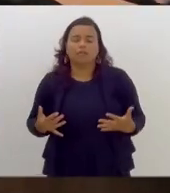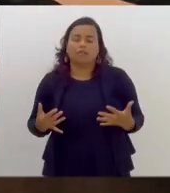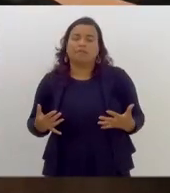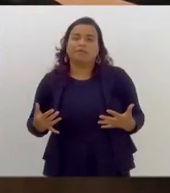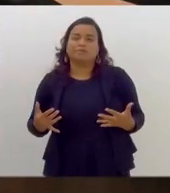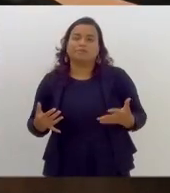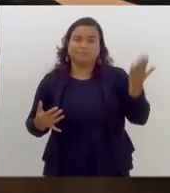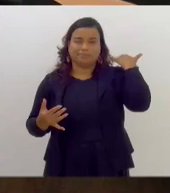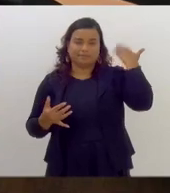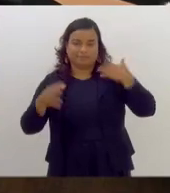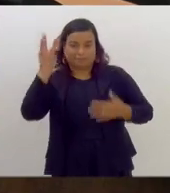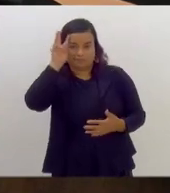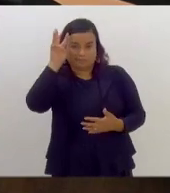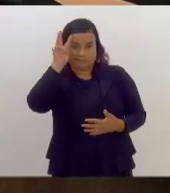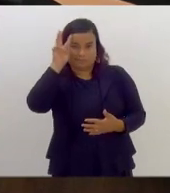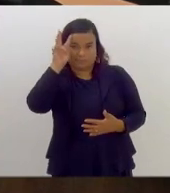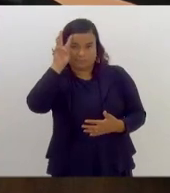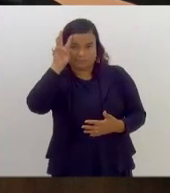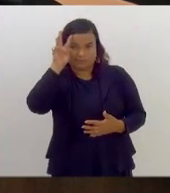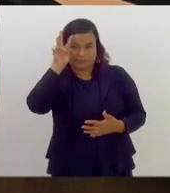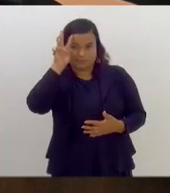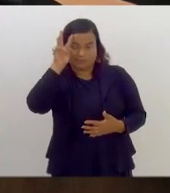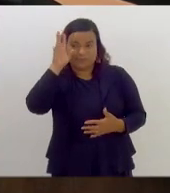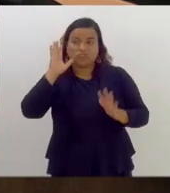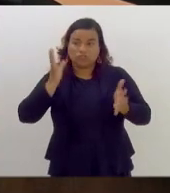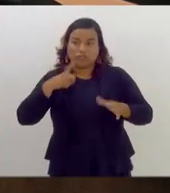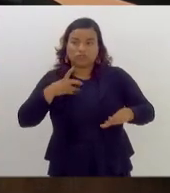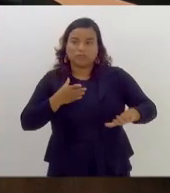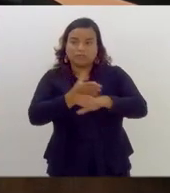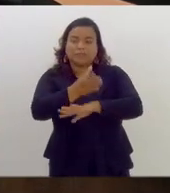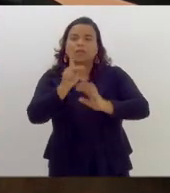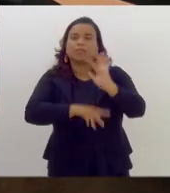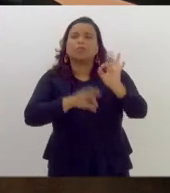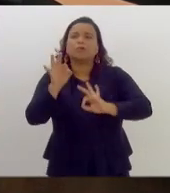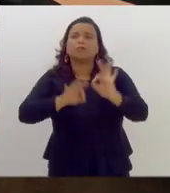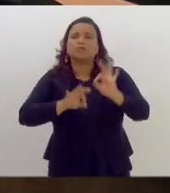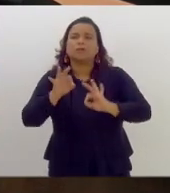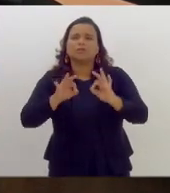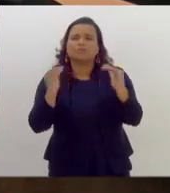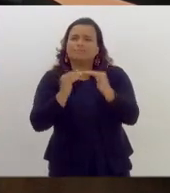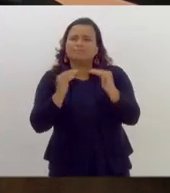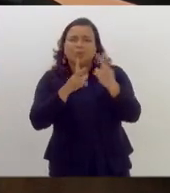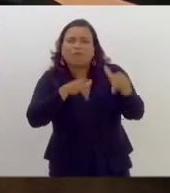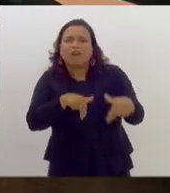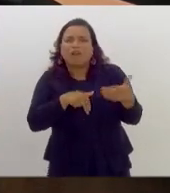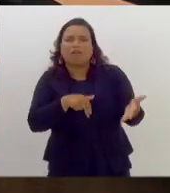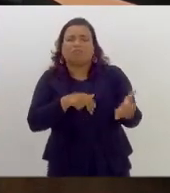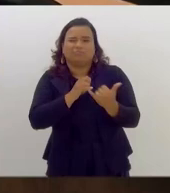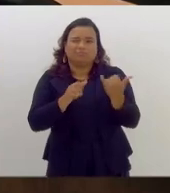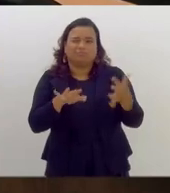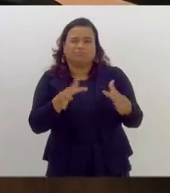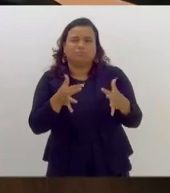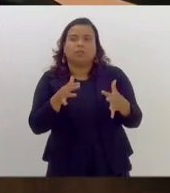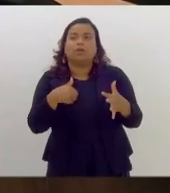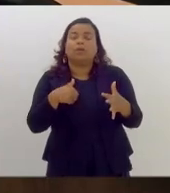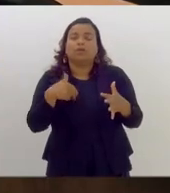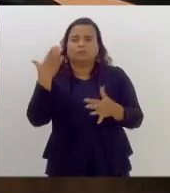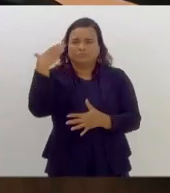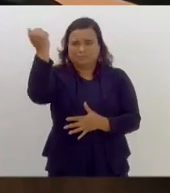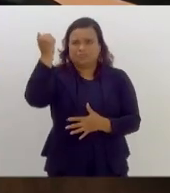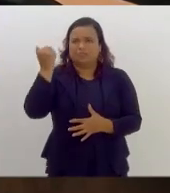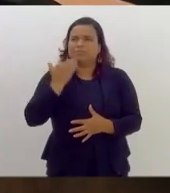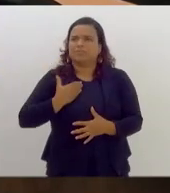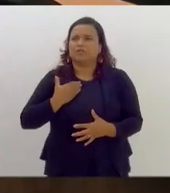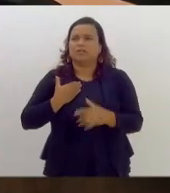na terça-feira havia entrado já um projeto da mesma linha desse. Eu havia sido advertido